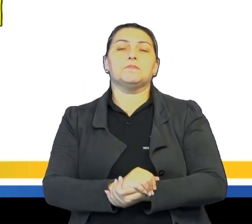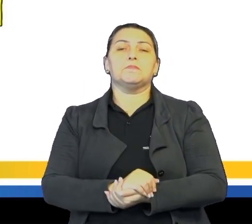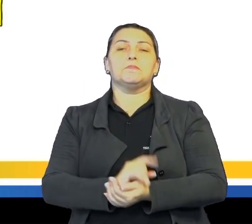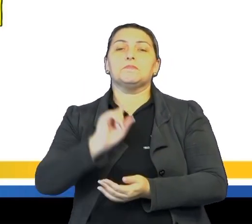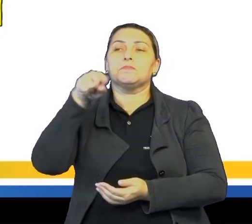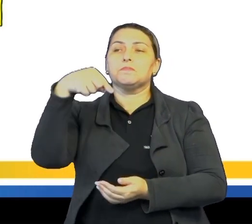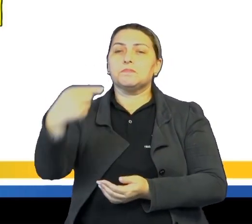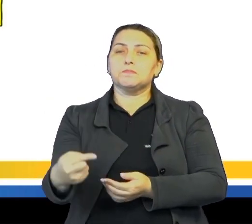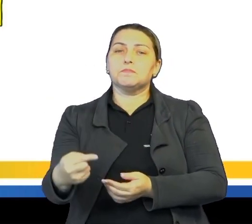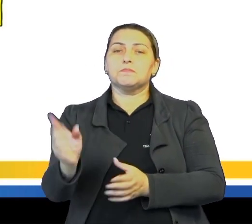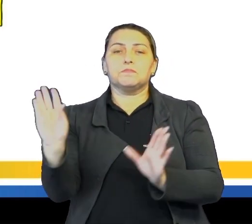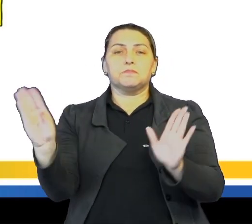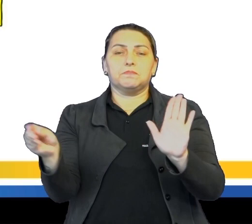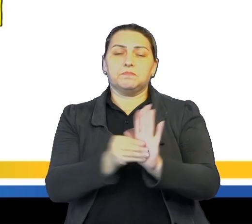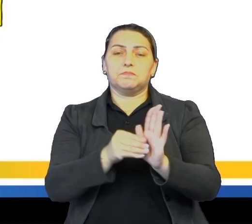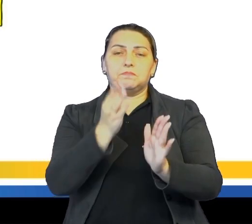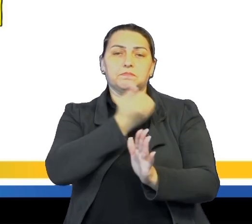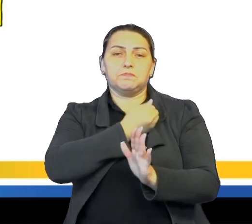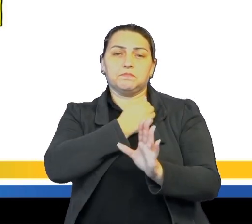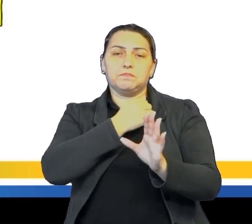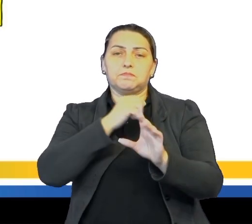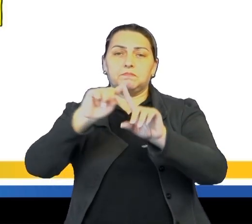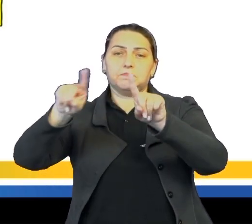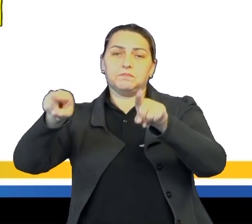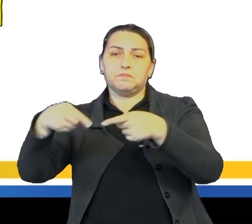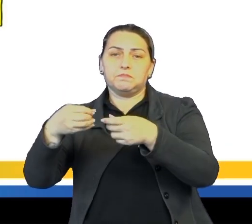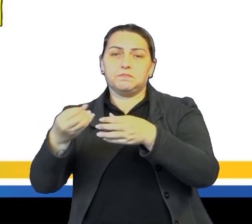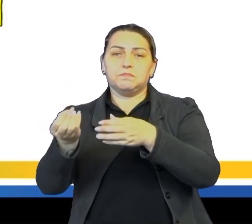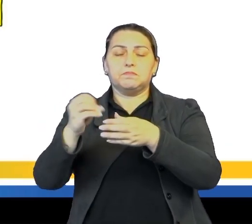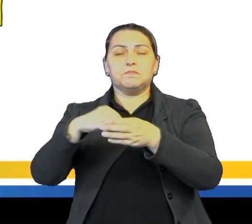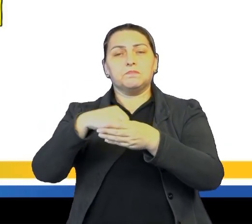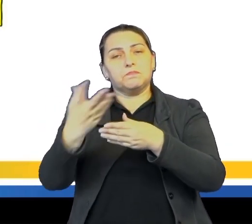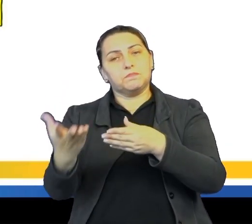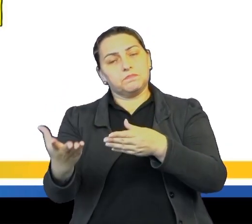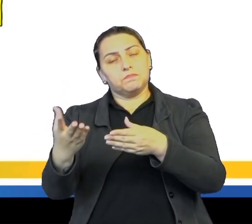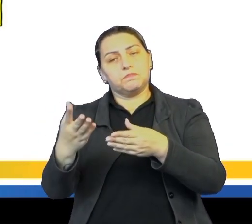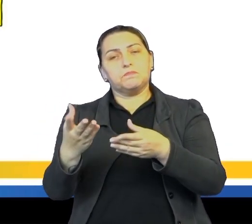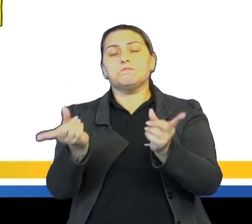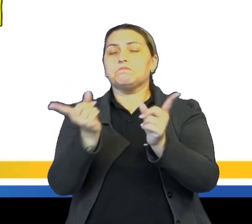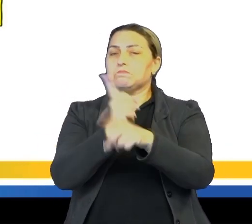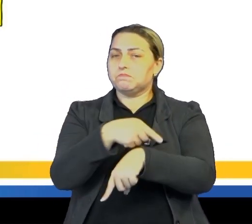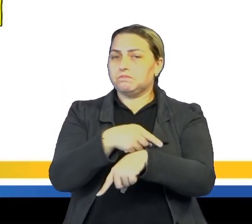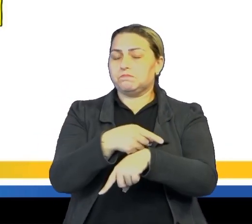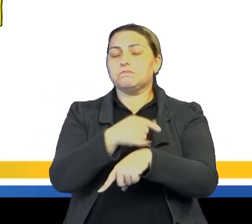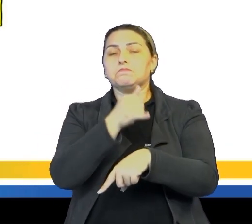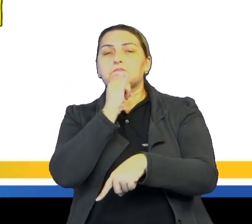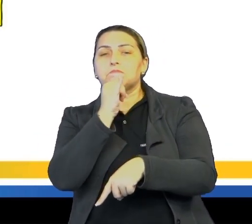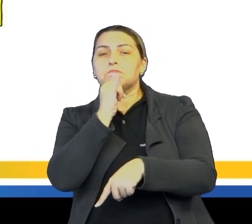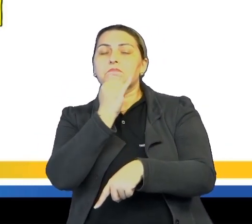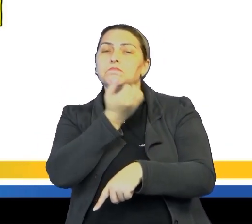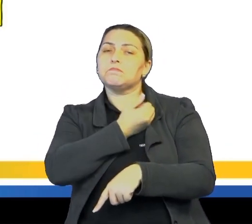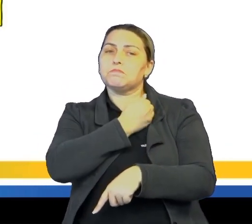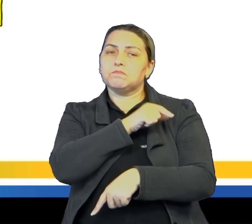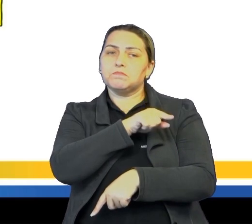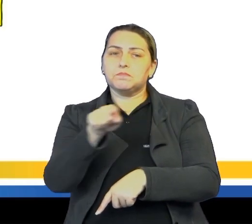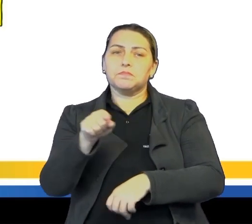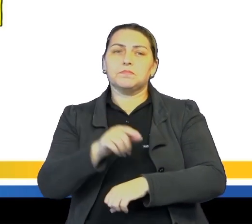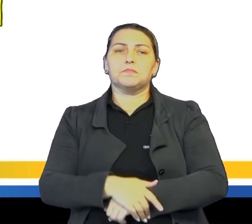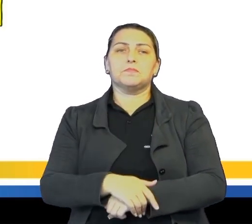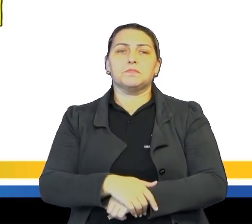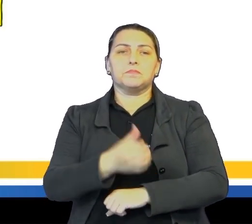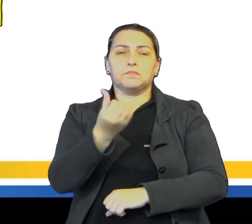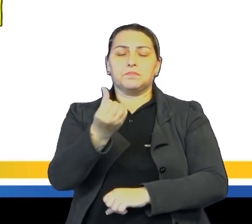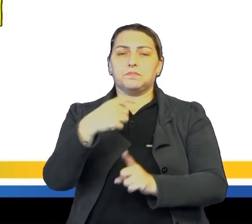e depois adicionar o número que tá fora do parentes ou vice-versa coloquei exemplo com números aqui para vocês